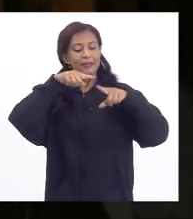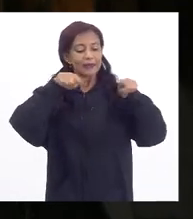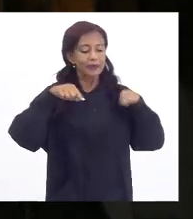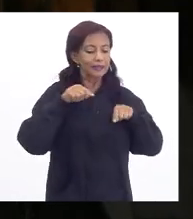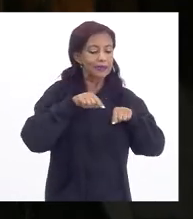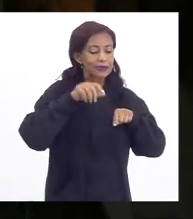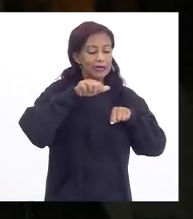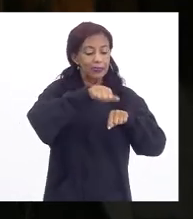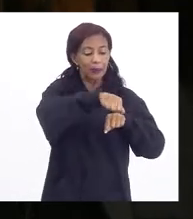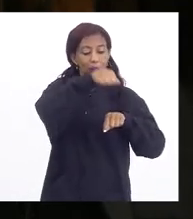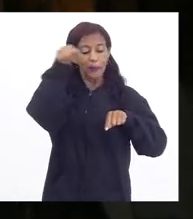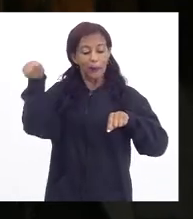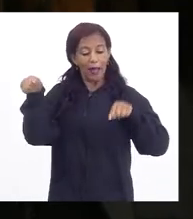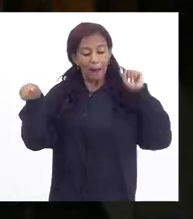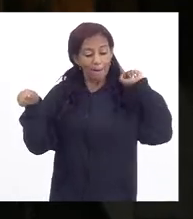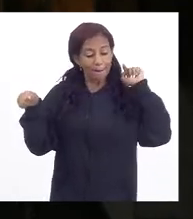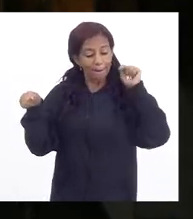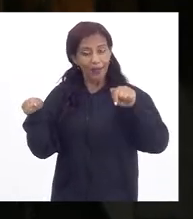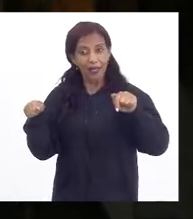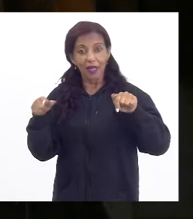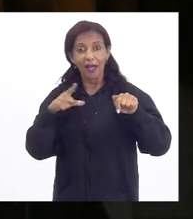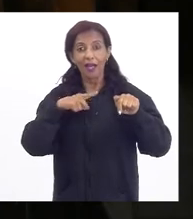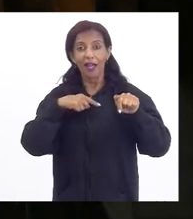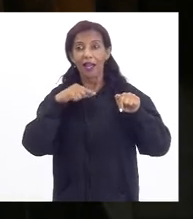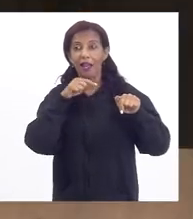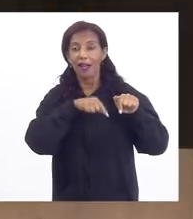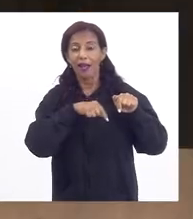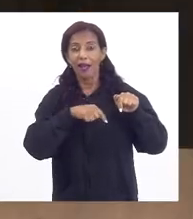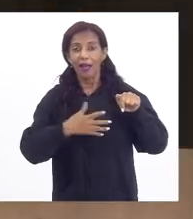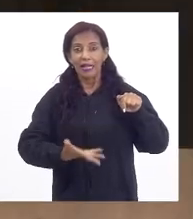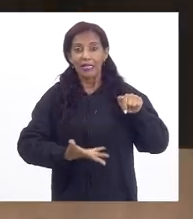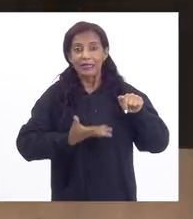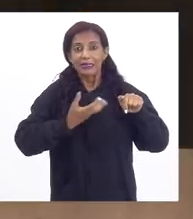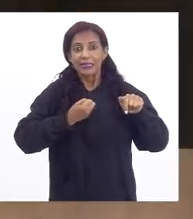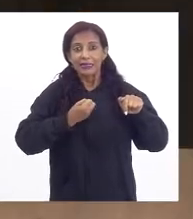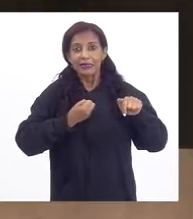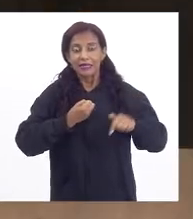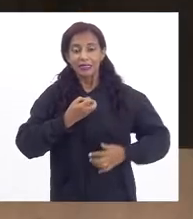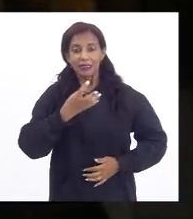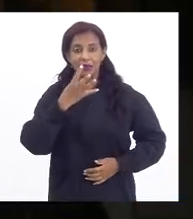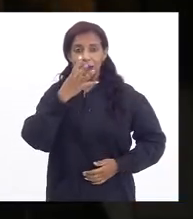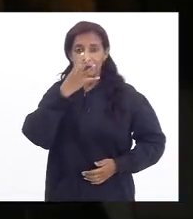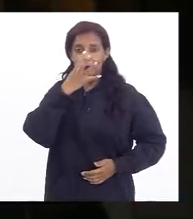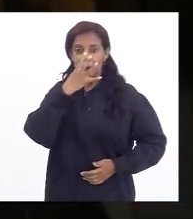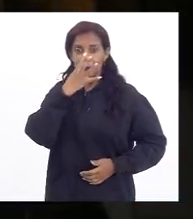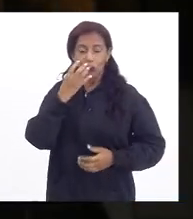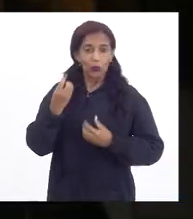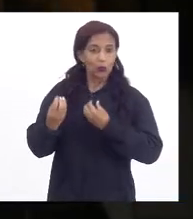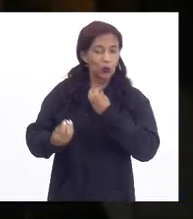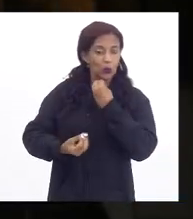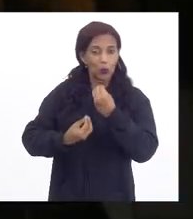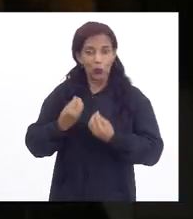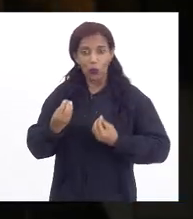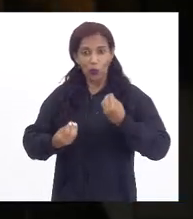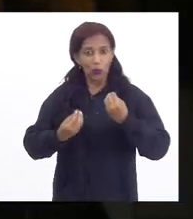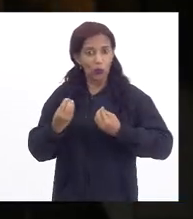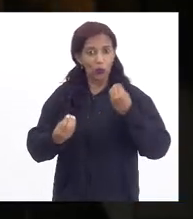ao abri-la, deputado Carlos Macedo, nos surpreendemos de como temos